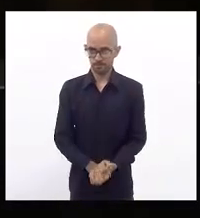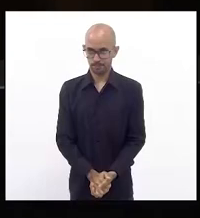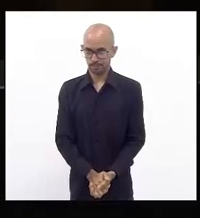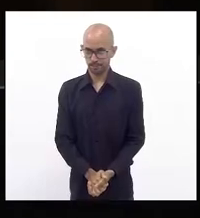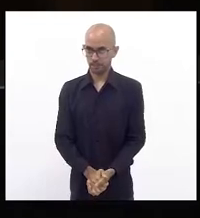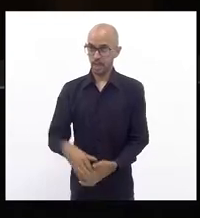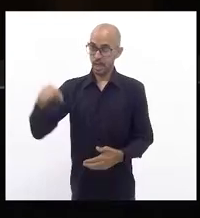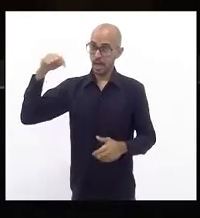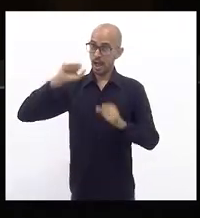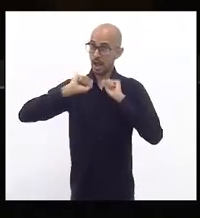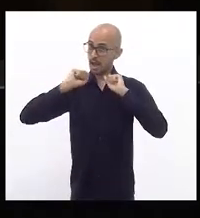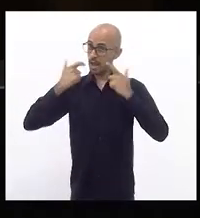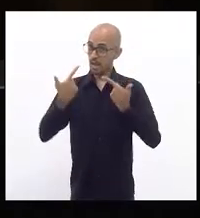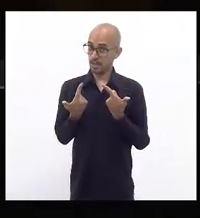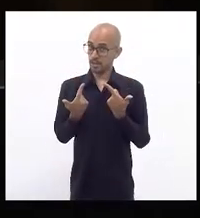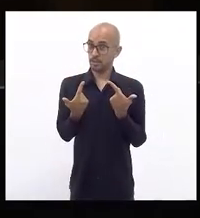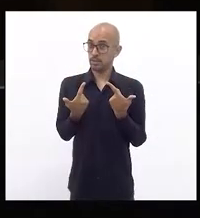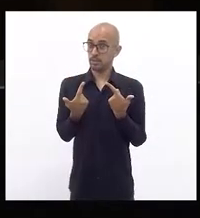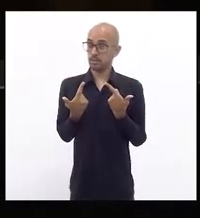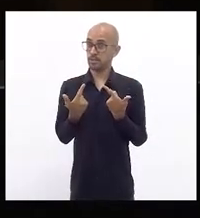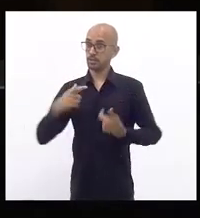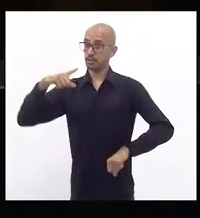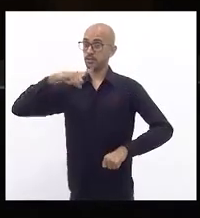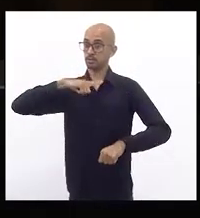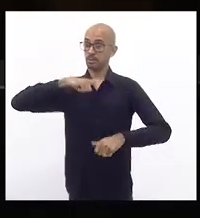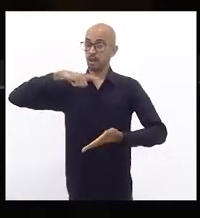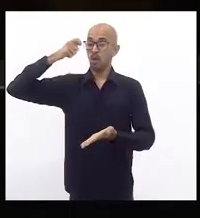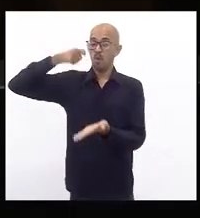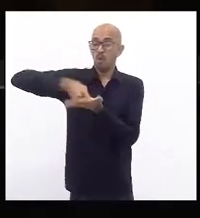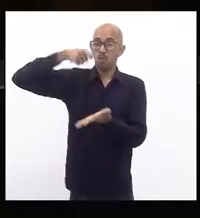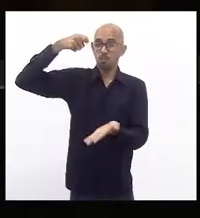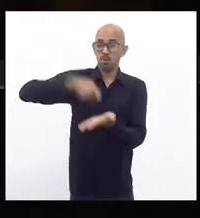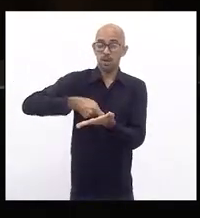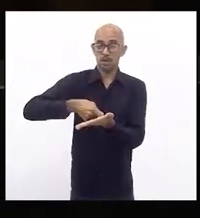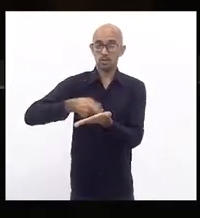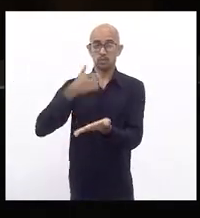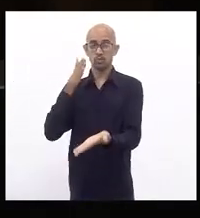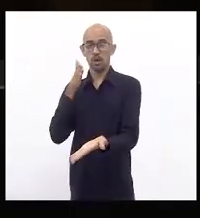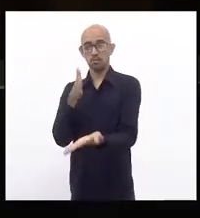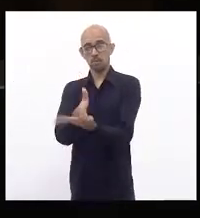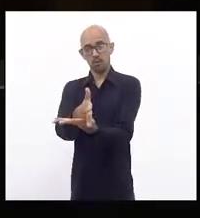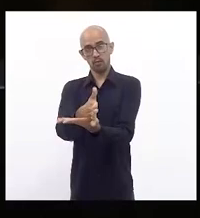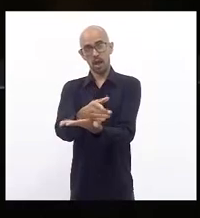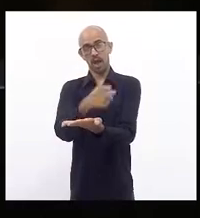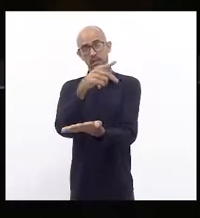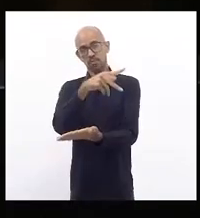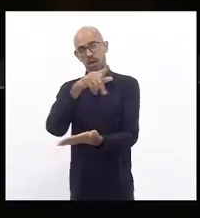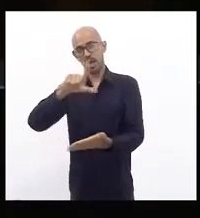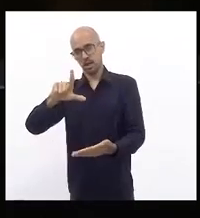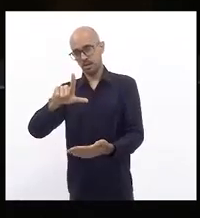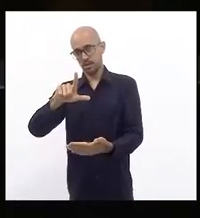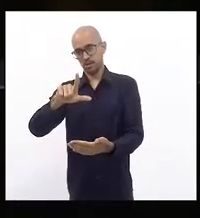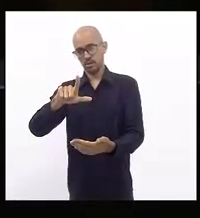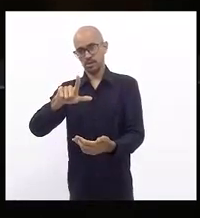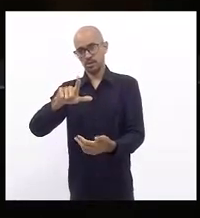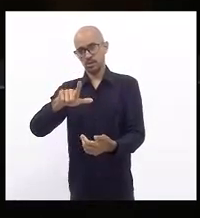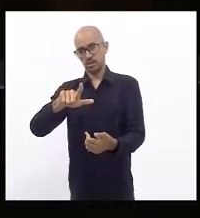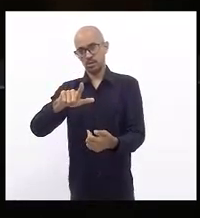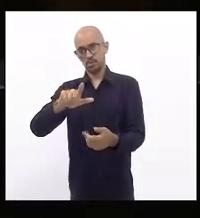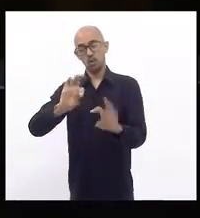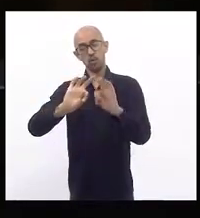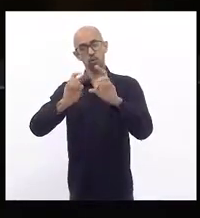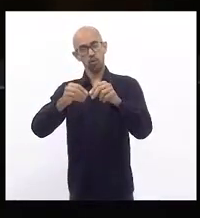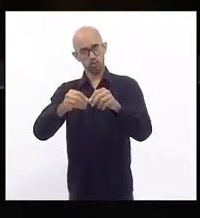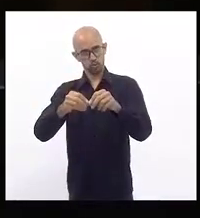esta casa tem a obrigação de aprovar esse projeto por